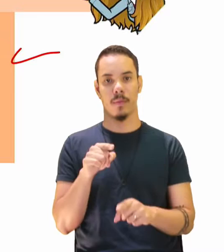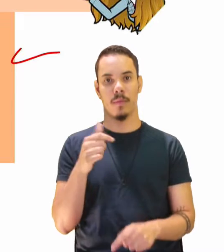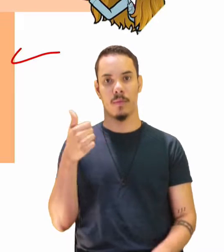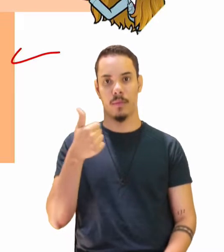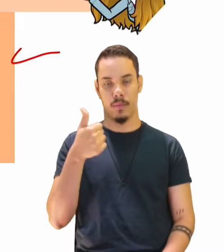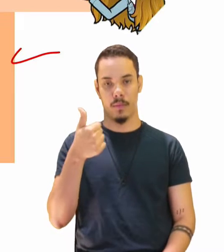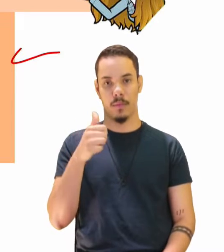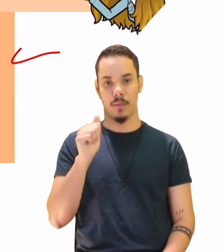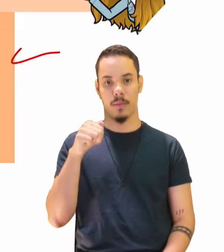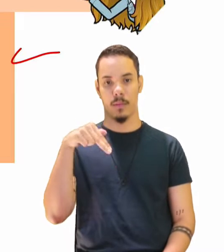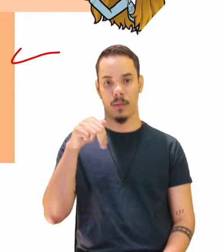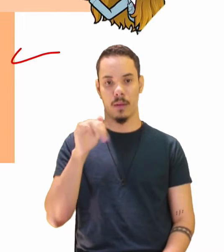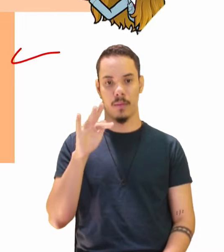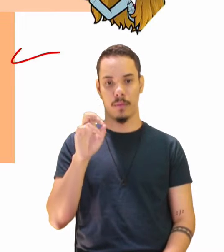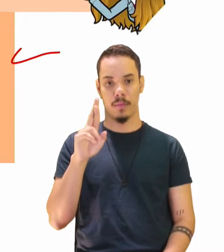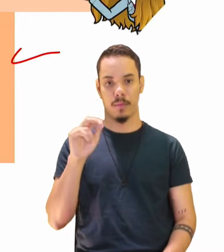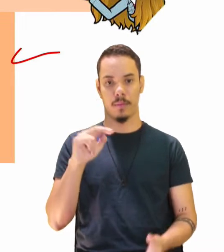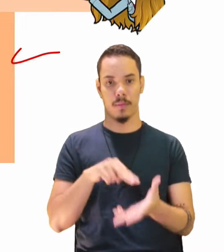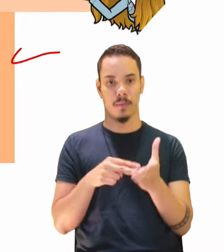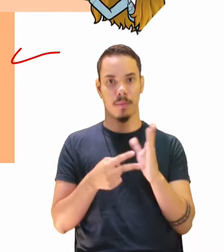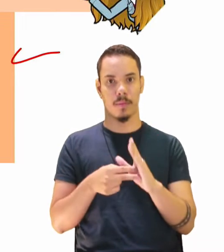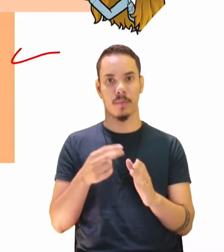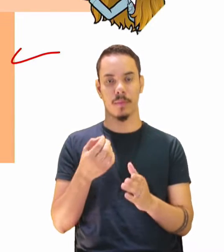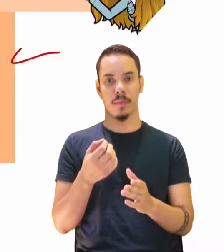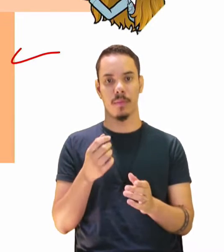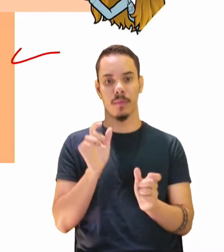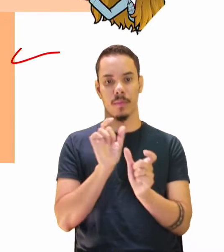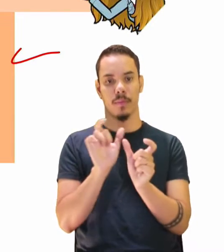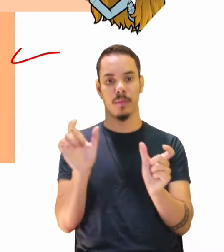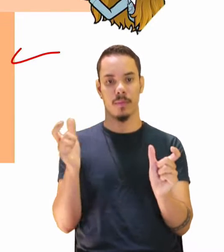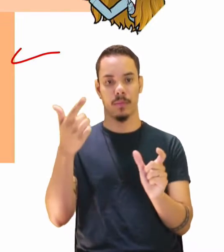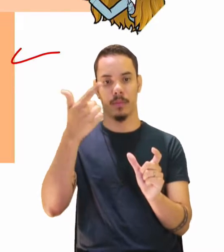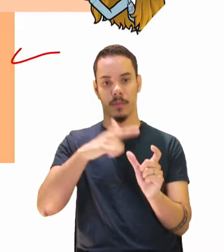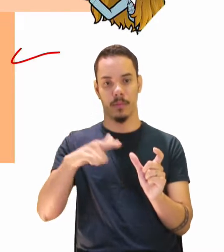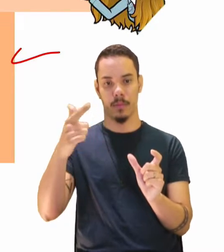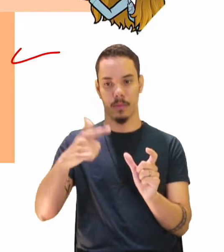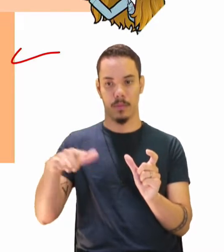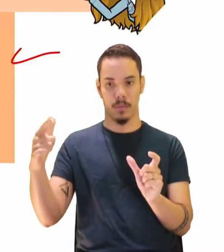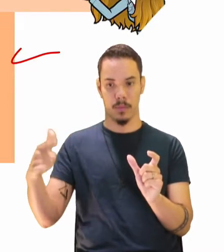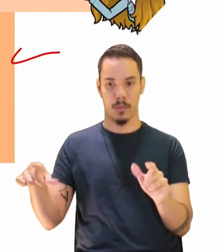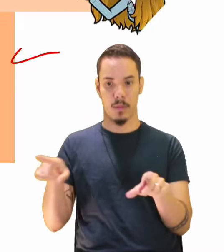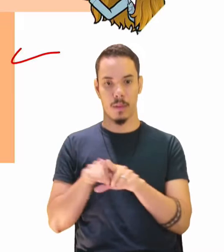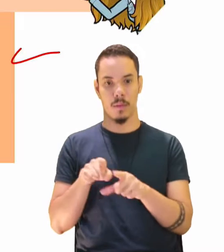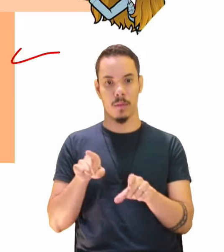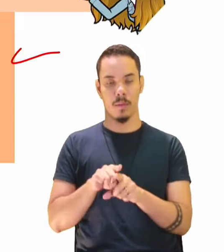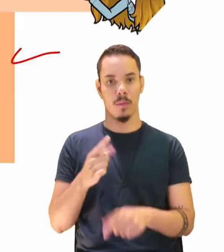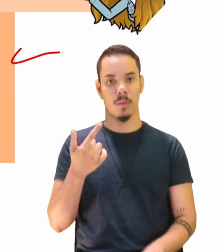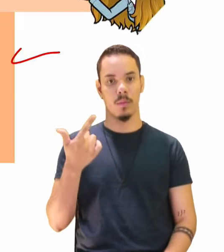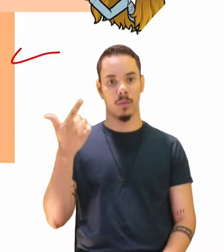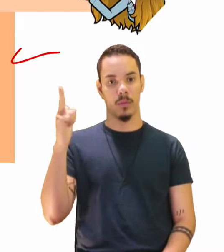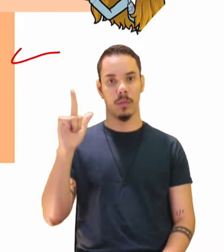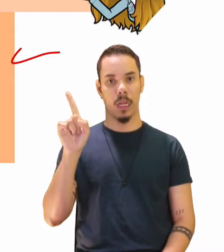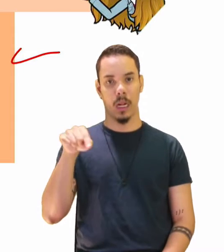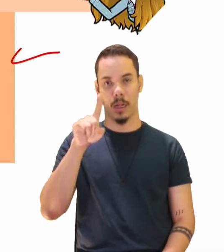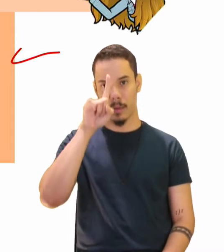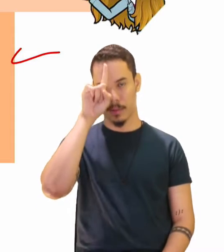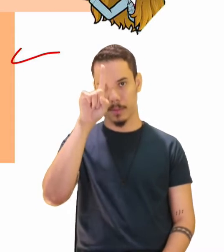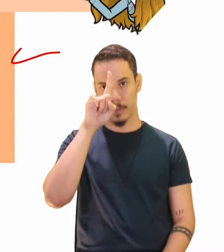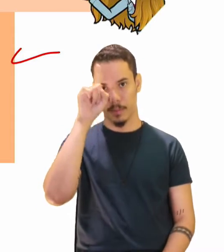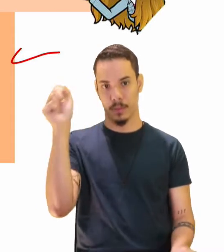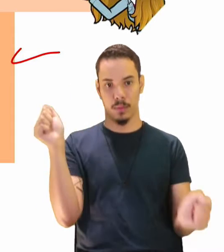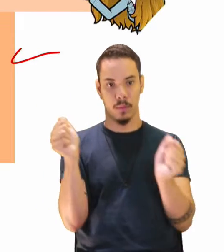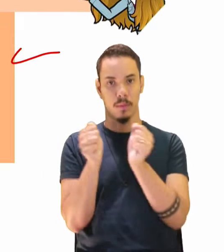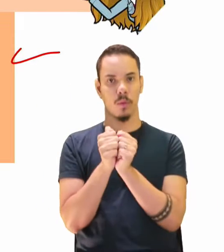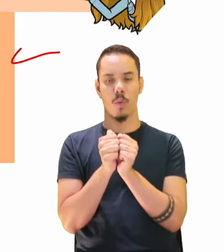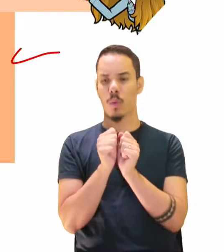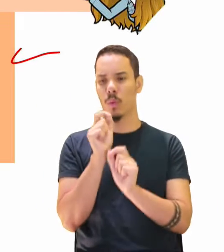repetição de expressões. E o pleonasmo, repetição de ideias. Que ideia é